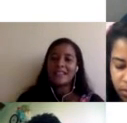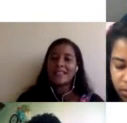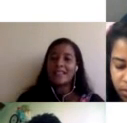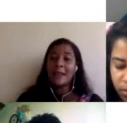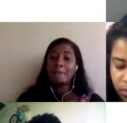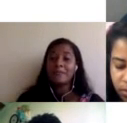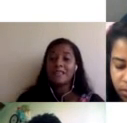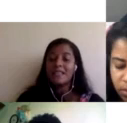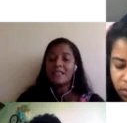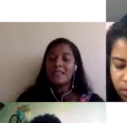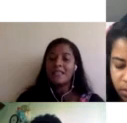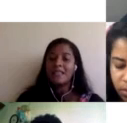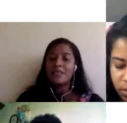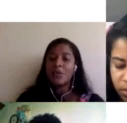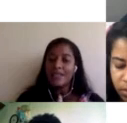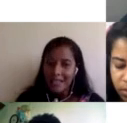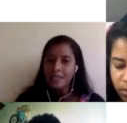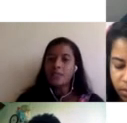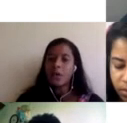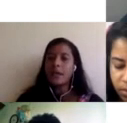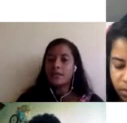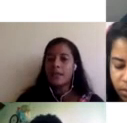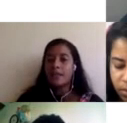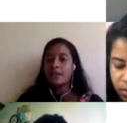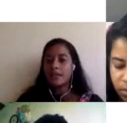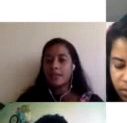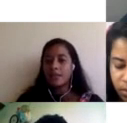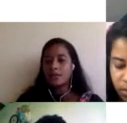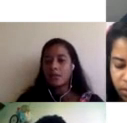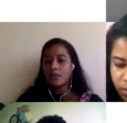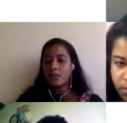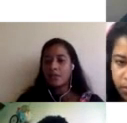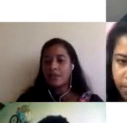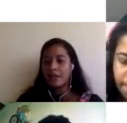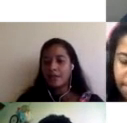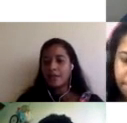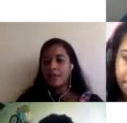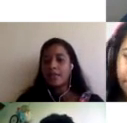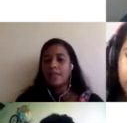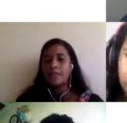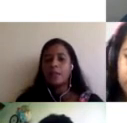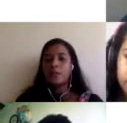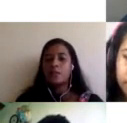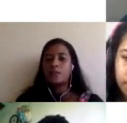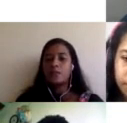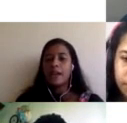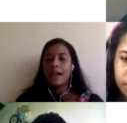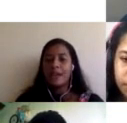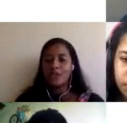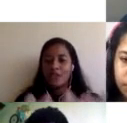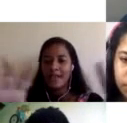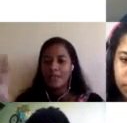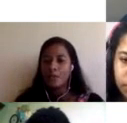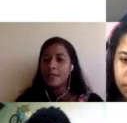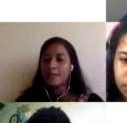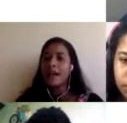se fortalecer e conseguir transformar essas realidades em situações tão adversas. Então,